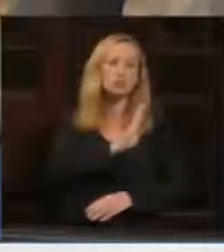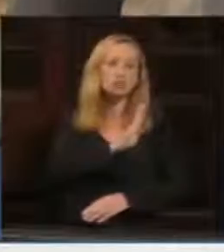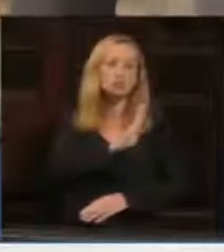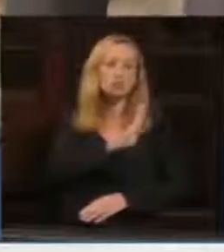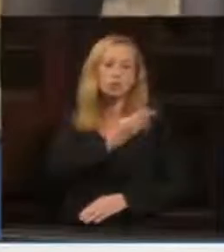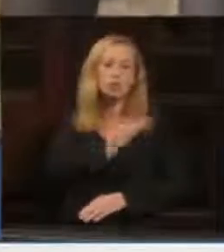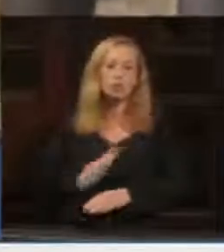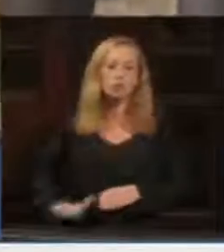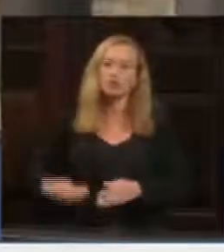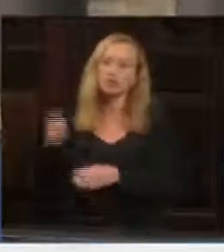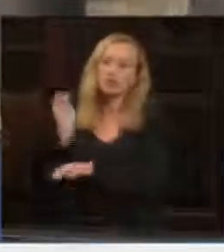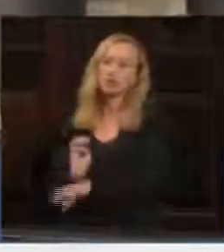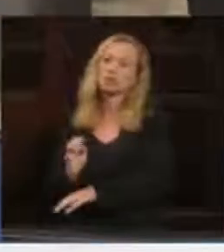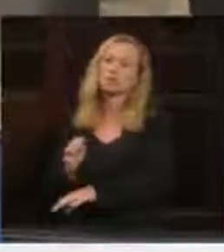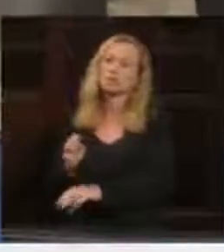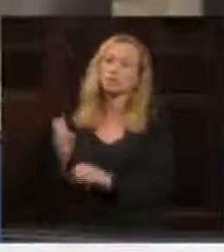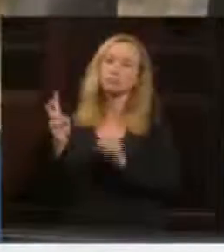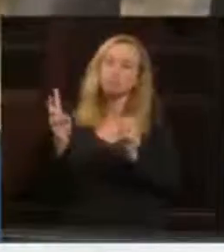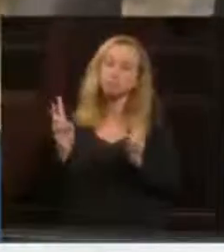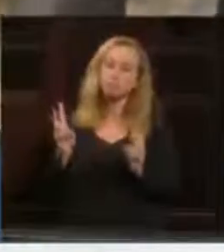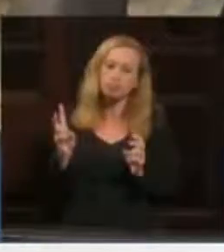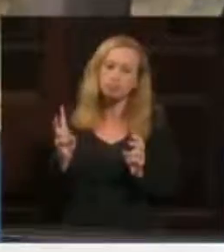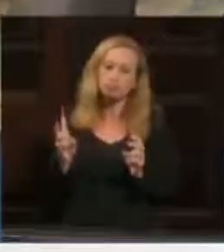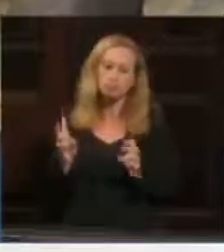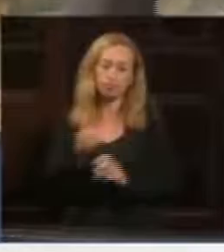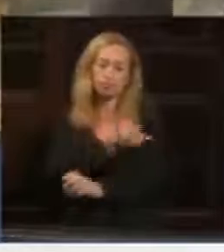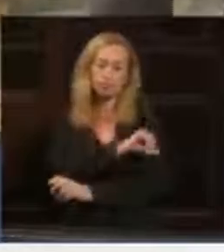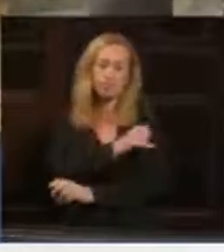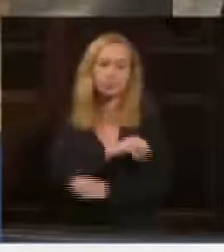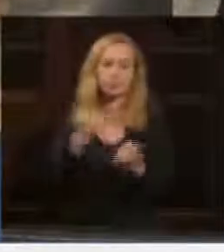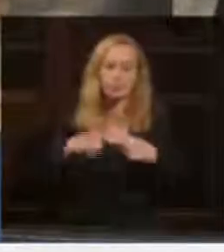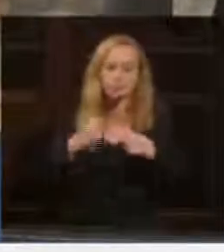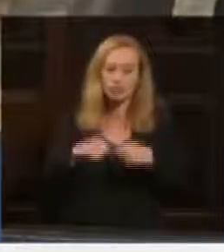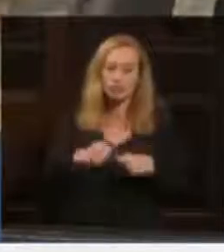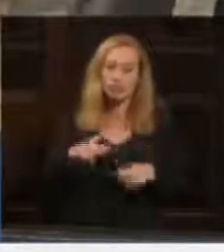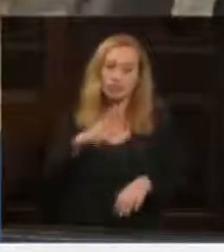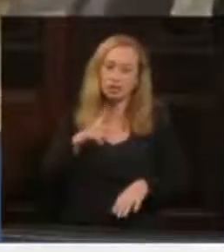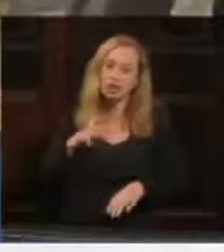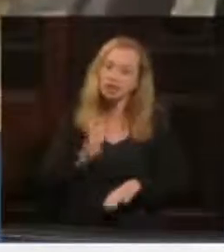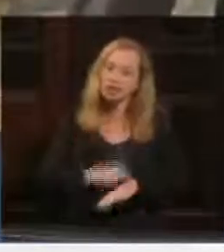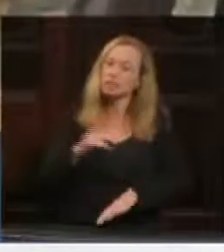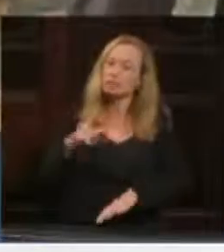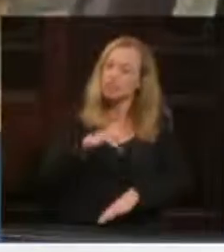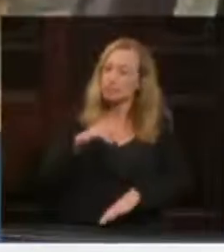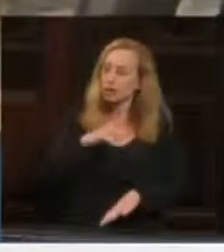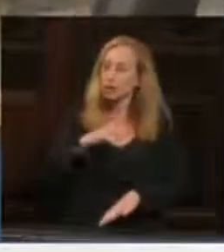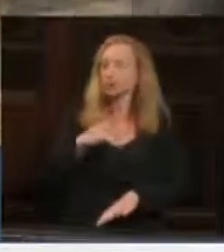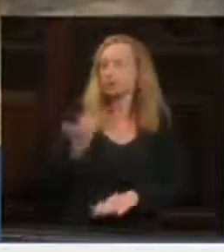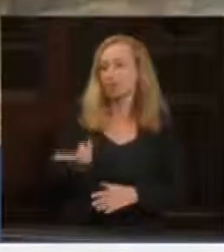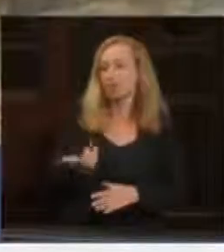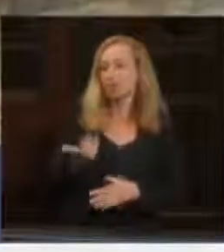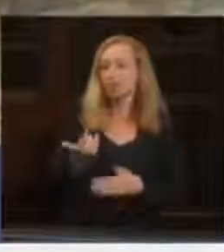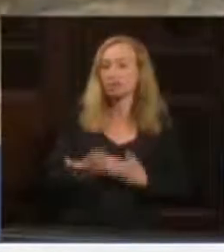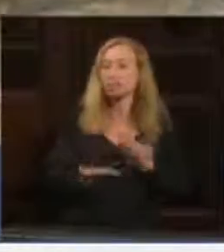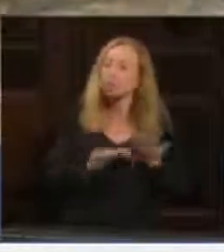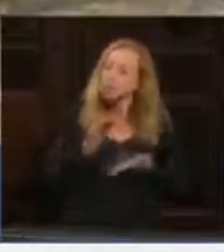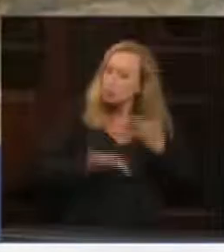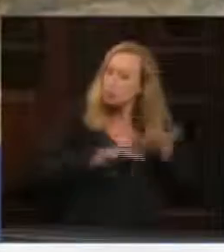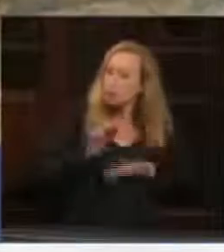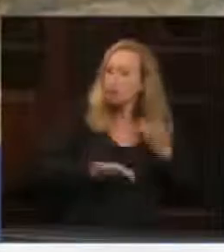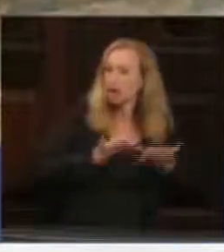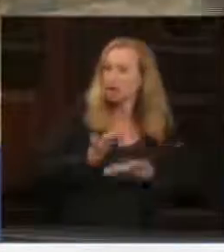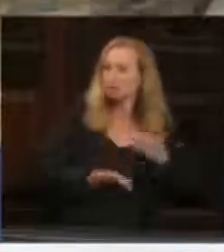seriedade a questão do feminicídio no Rio de Janeiro, que aumenta a olhos vistos e não tem uma política